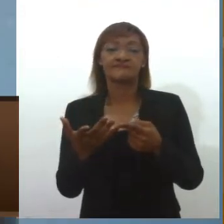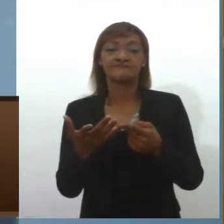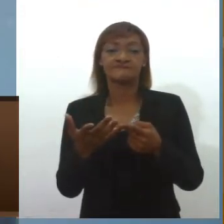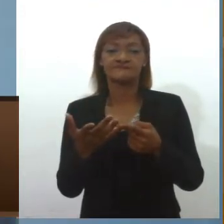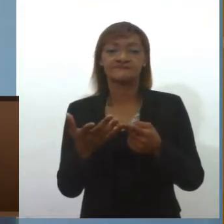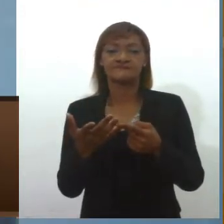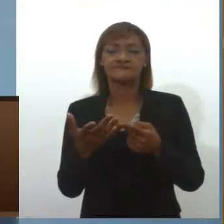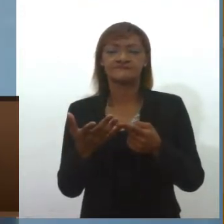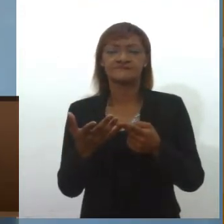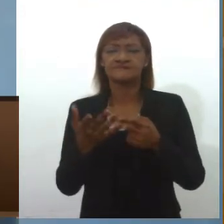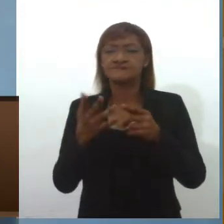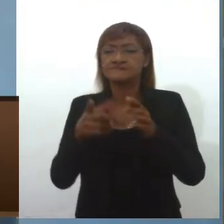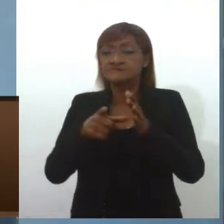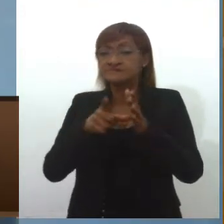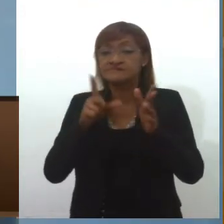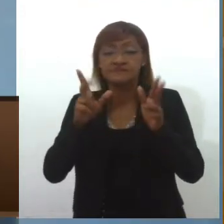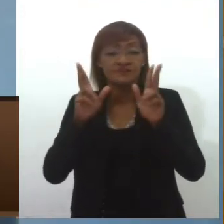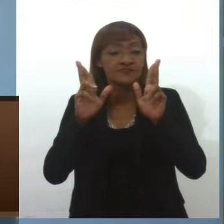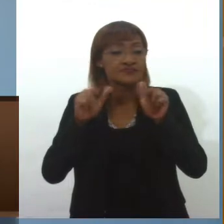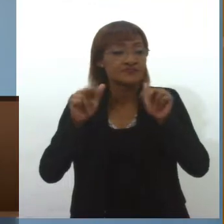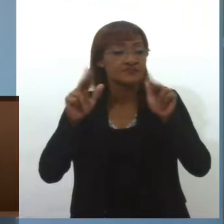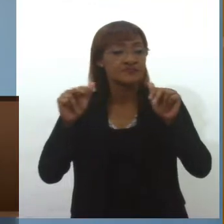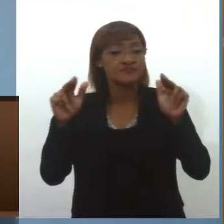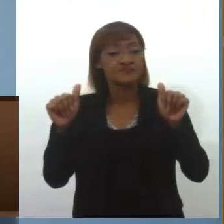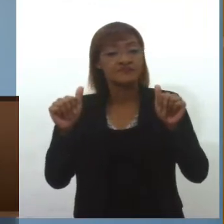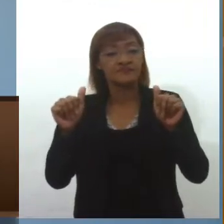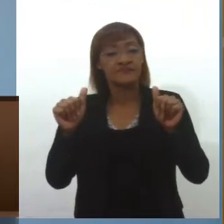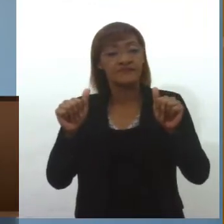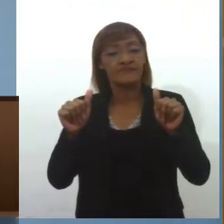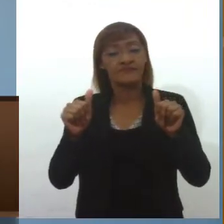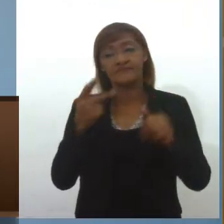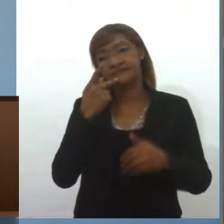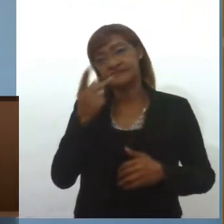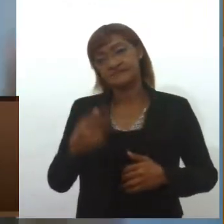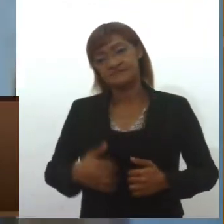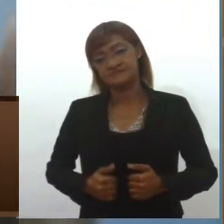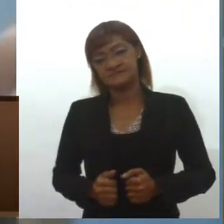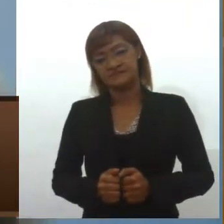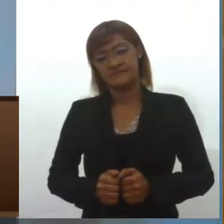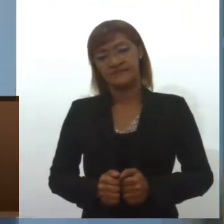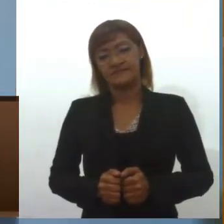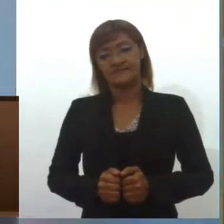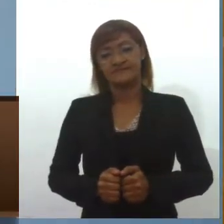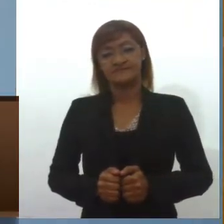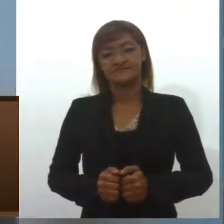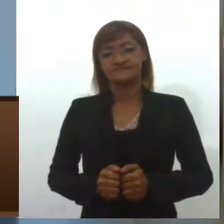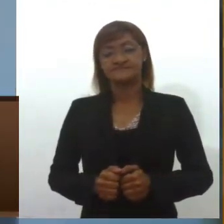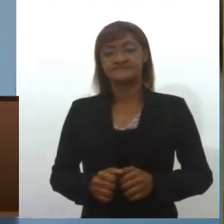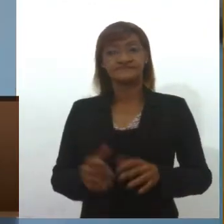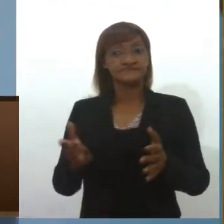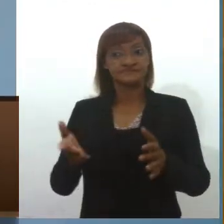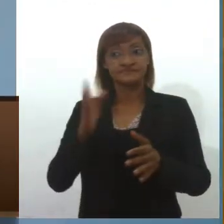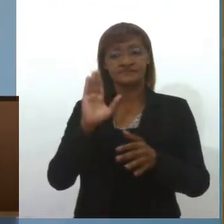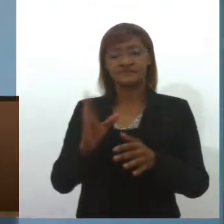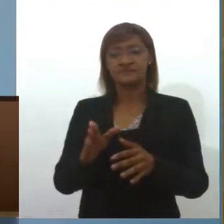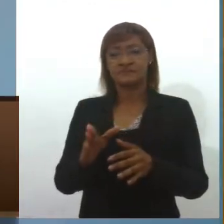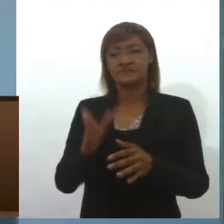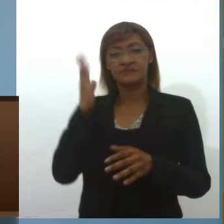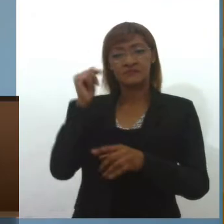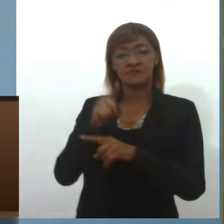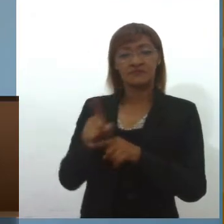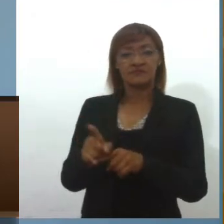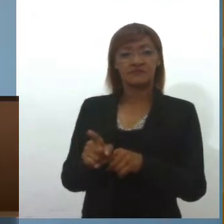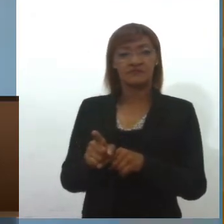nunca foram tratadas aqui no nosso país. Então, chega-se um momento em que, isso é de praxe, quando a bonança